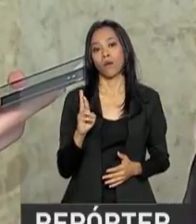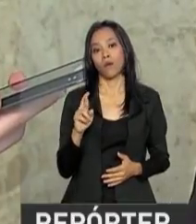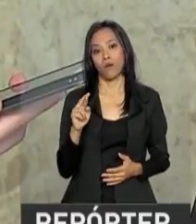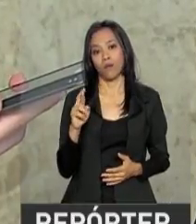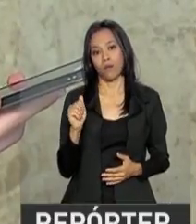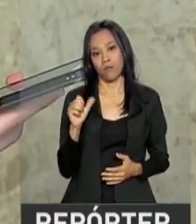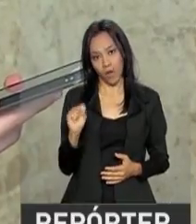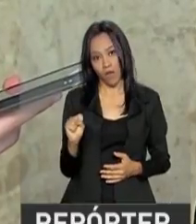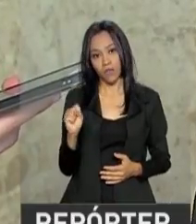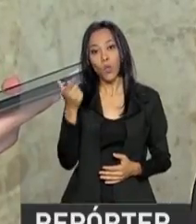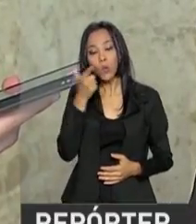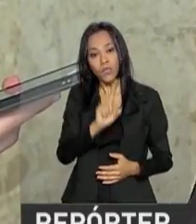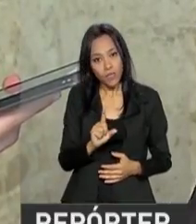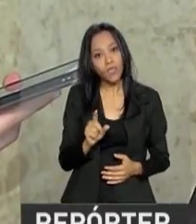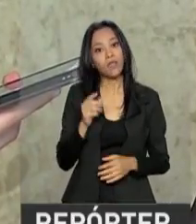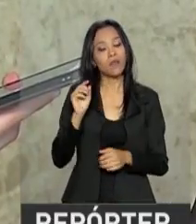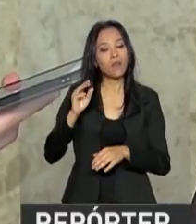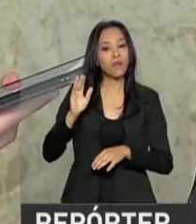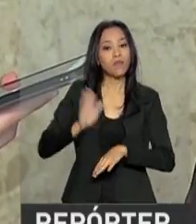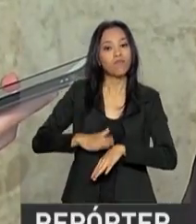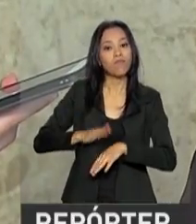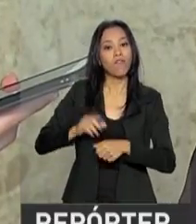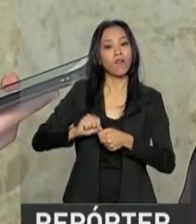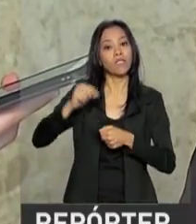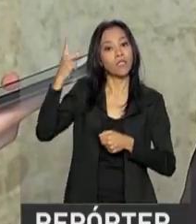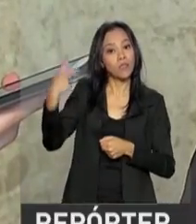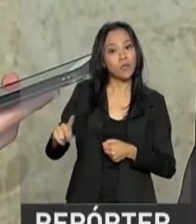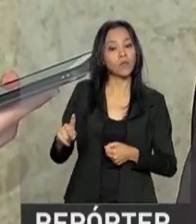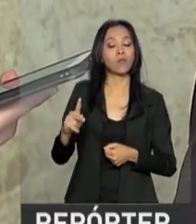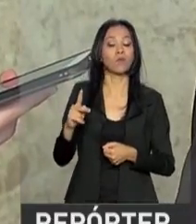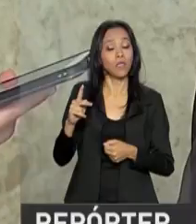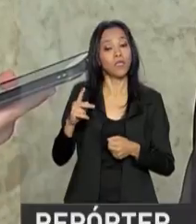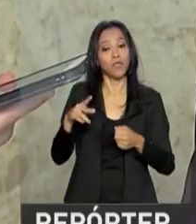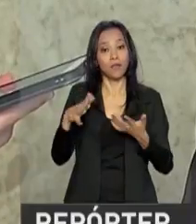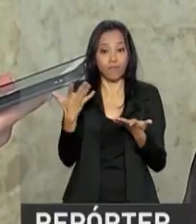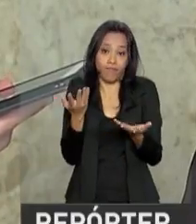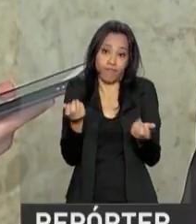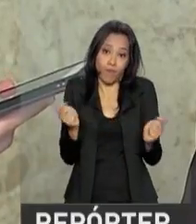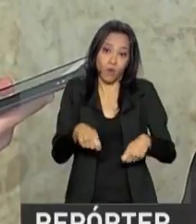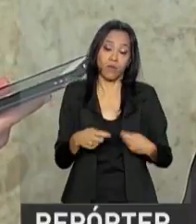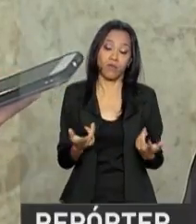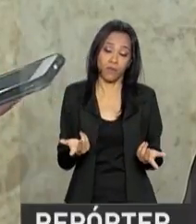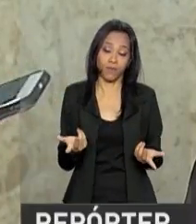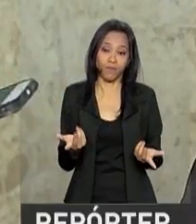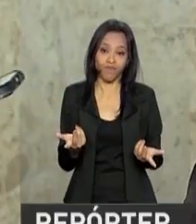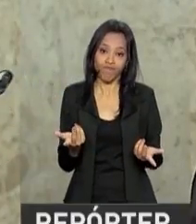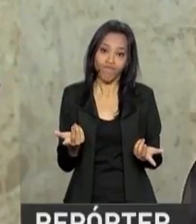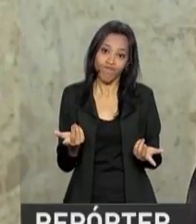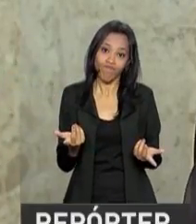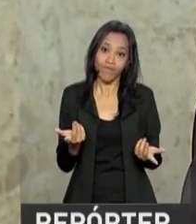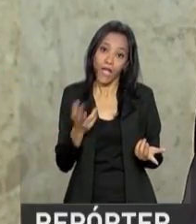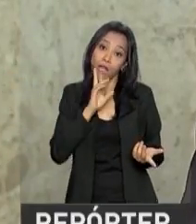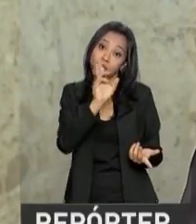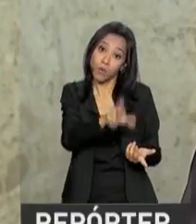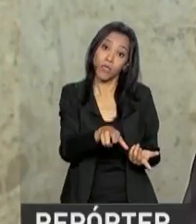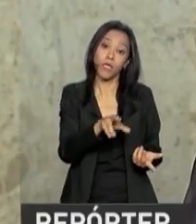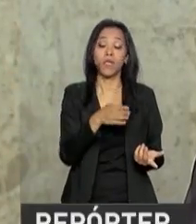e atenda às necessidades da população por ela atendida